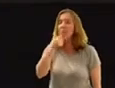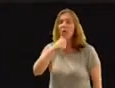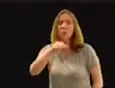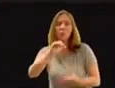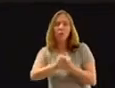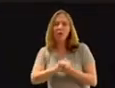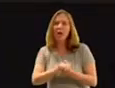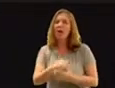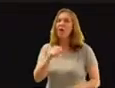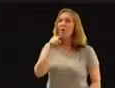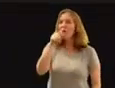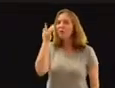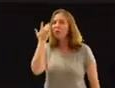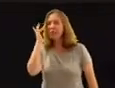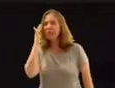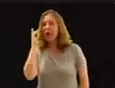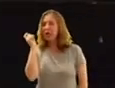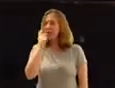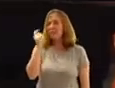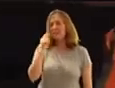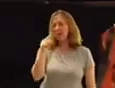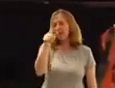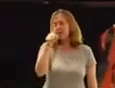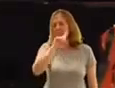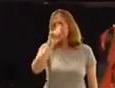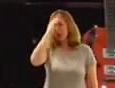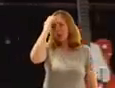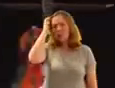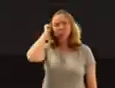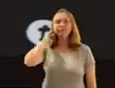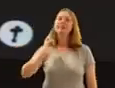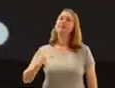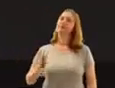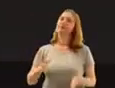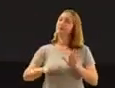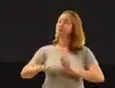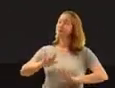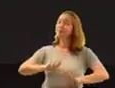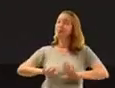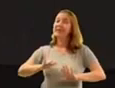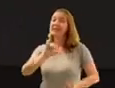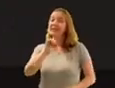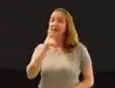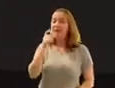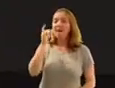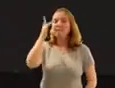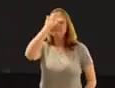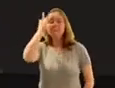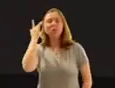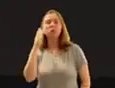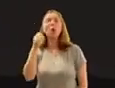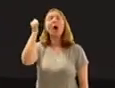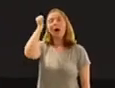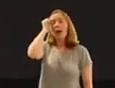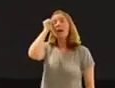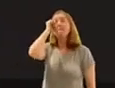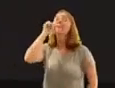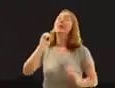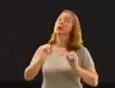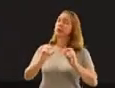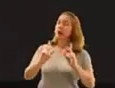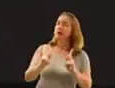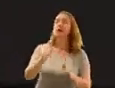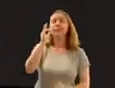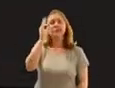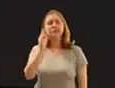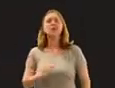Pô, o cara está enganando a mãe dos filhos dele, não vai enganar você, cara. Se a pessoa se arrepende, recomeça a vida, está tudo certo, está tudo